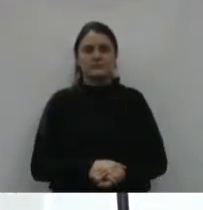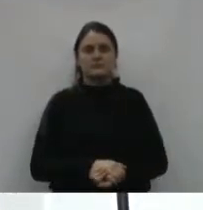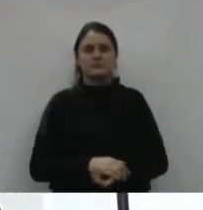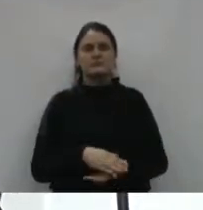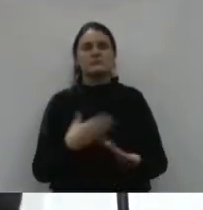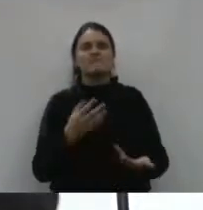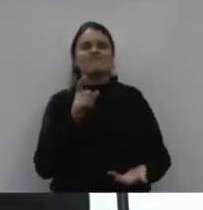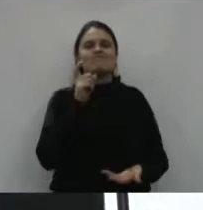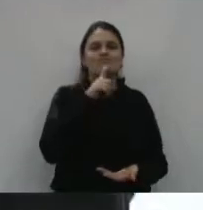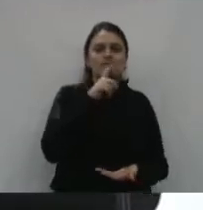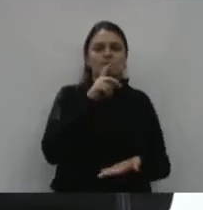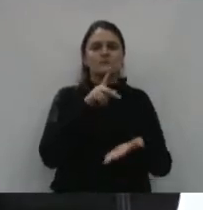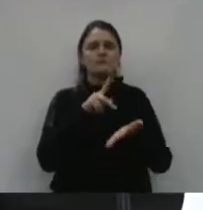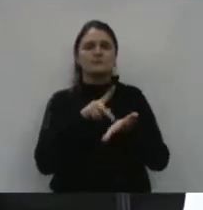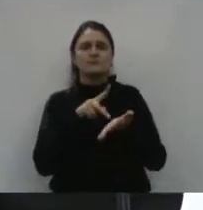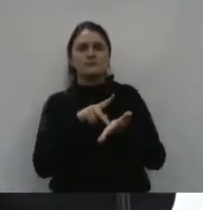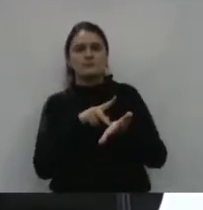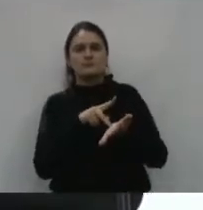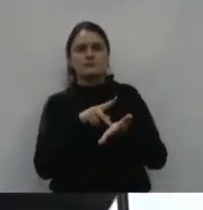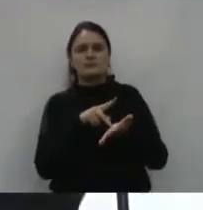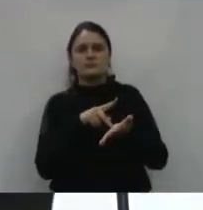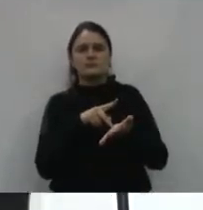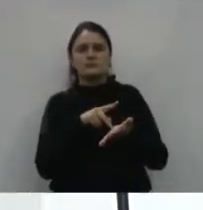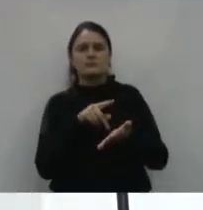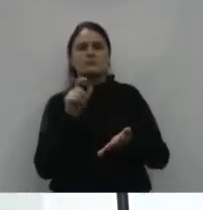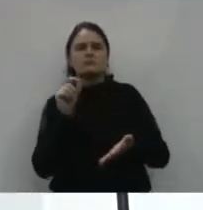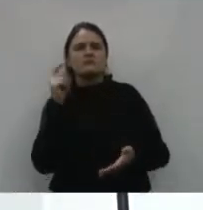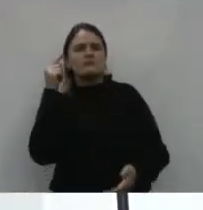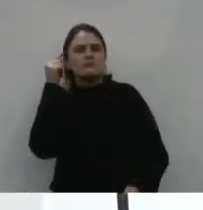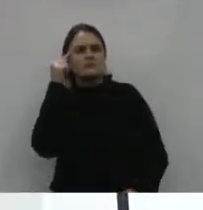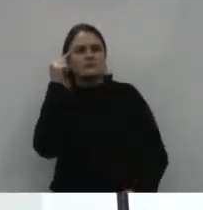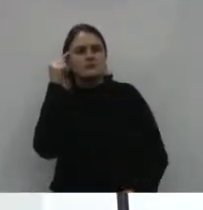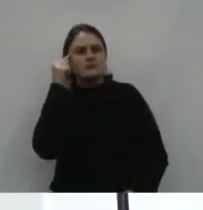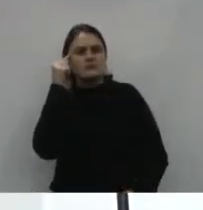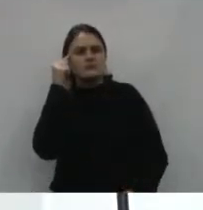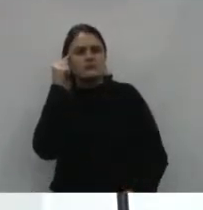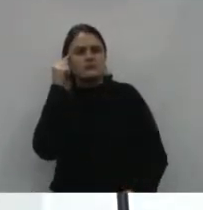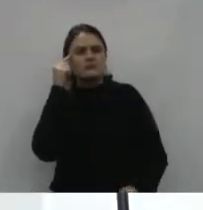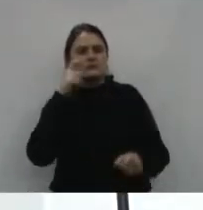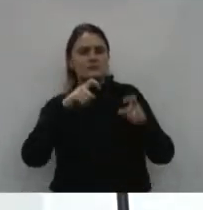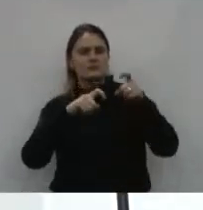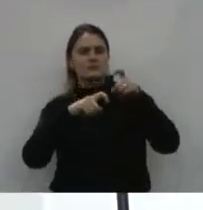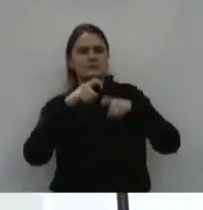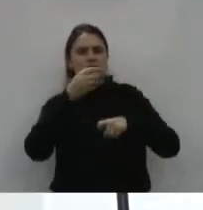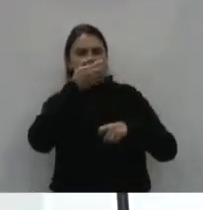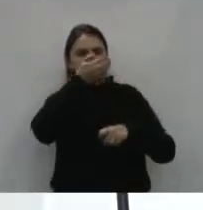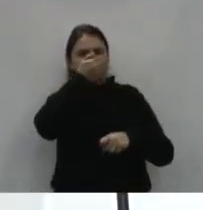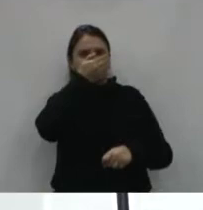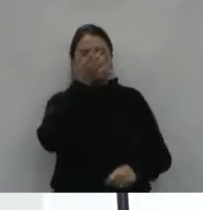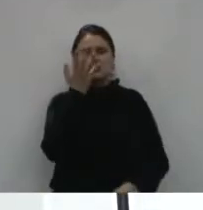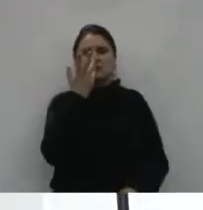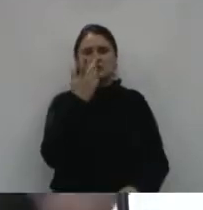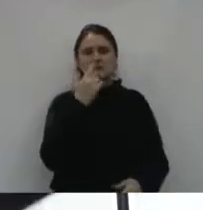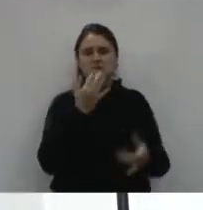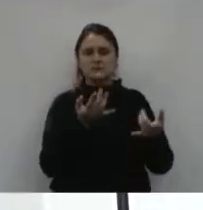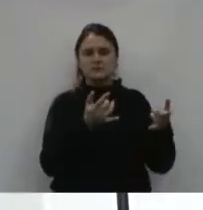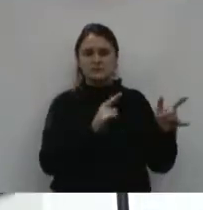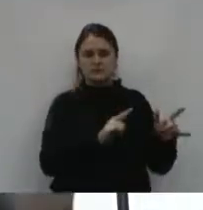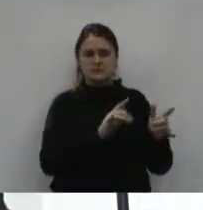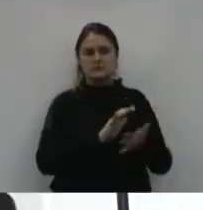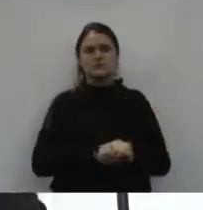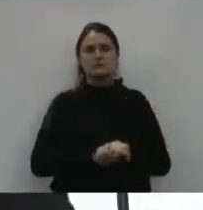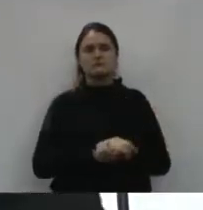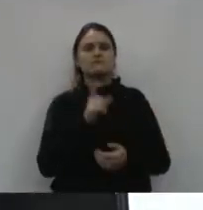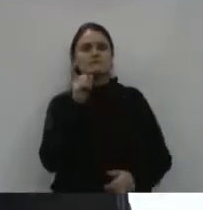os mitos e realidades né do que se pensa sobre o abuso sexual de crianças e